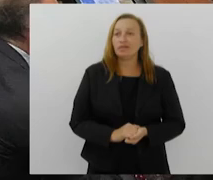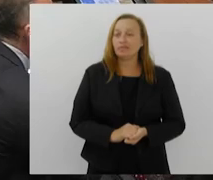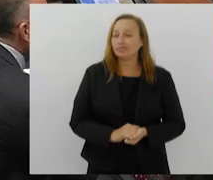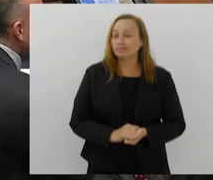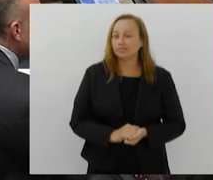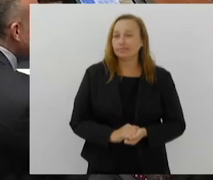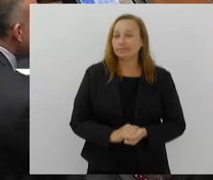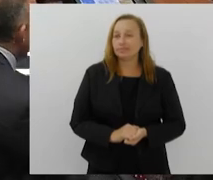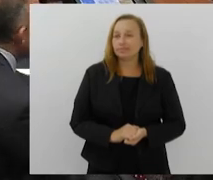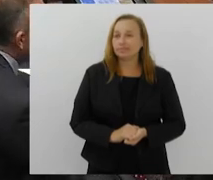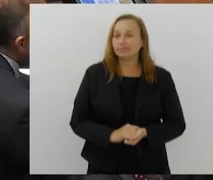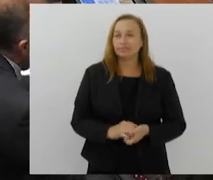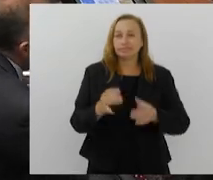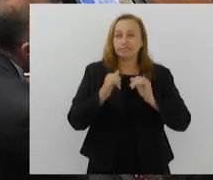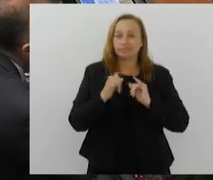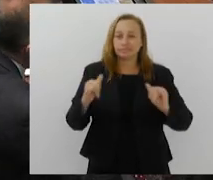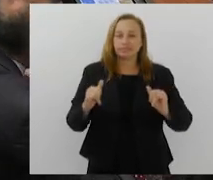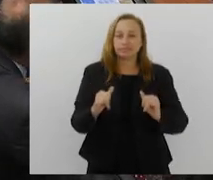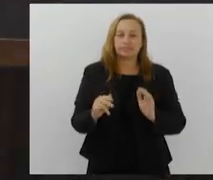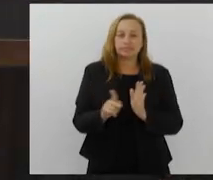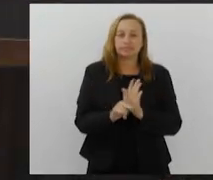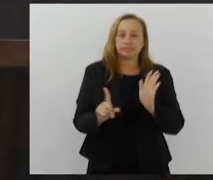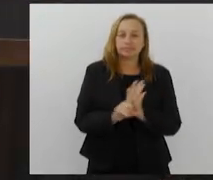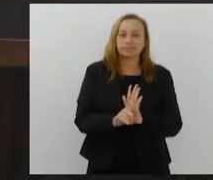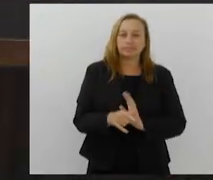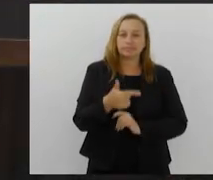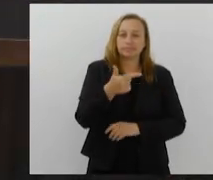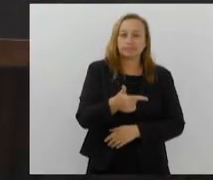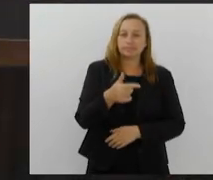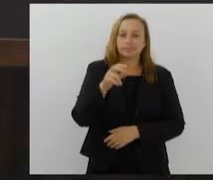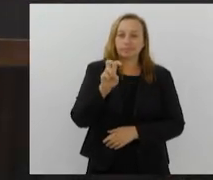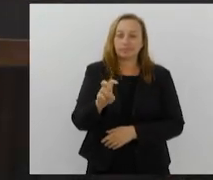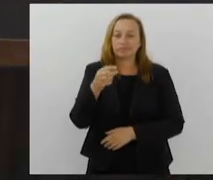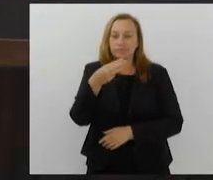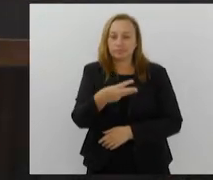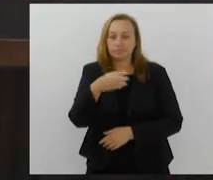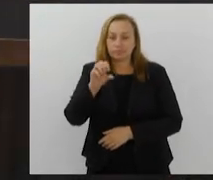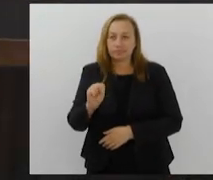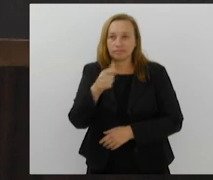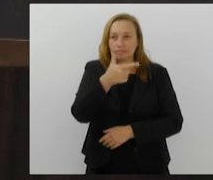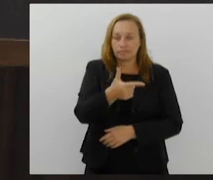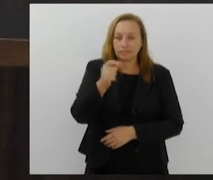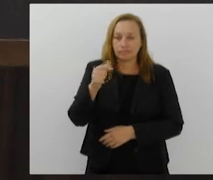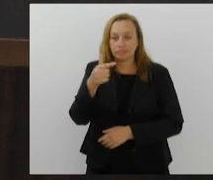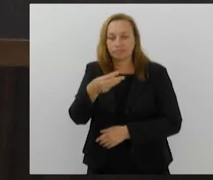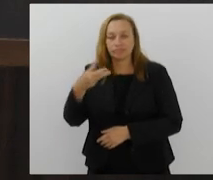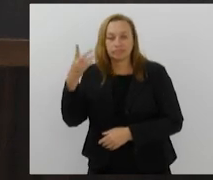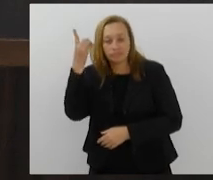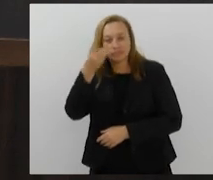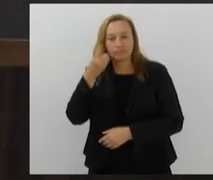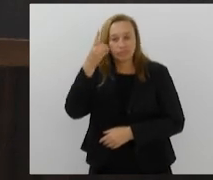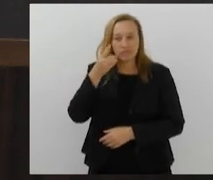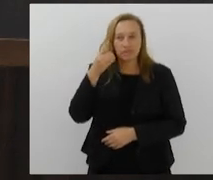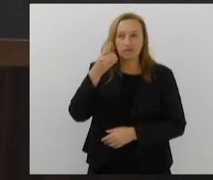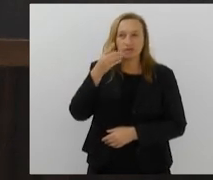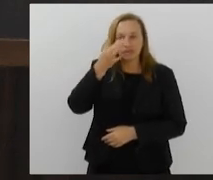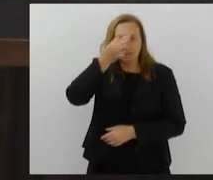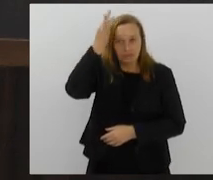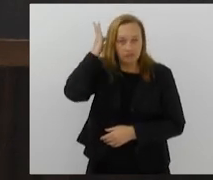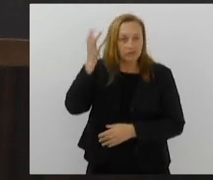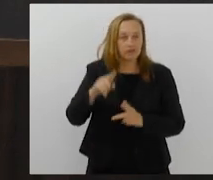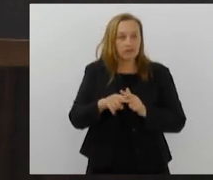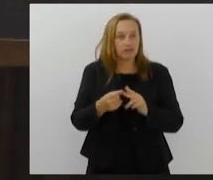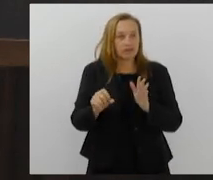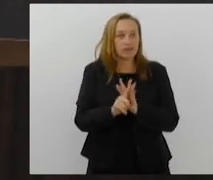Tandi Vieira. Anuncio projeto de lei número 2538 de 23, de autoria do deputado Fred Pacheco, que altera a